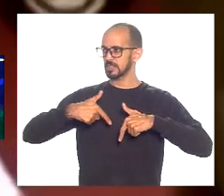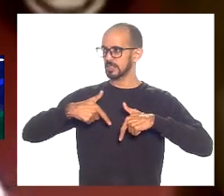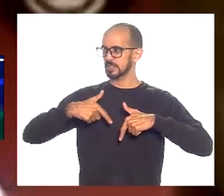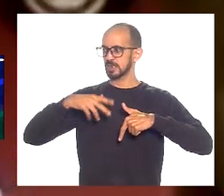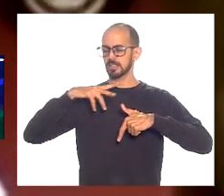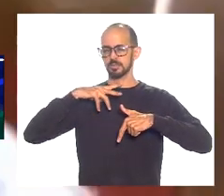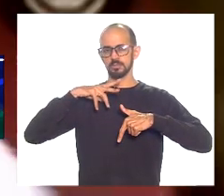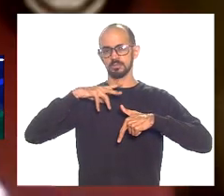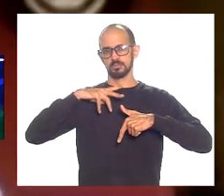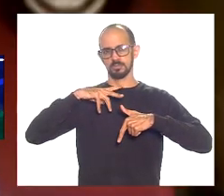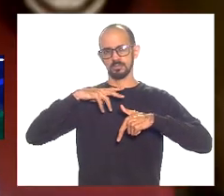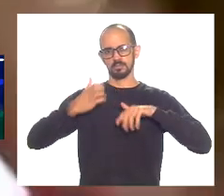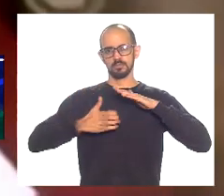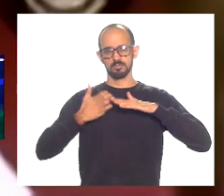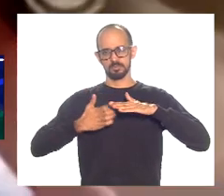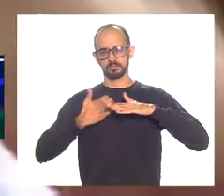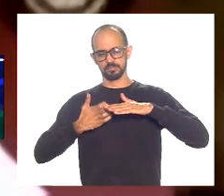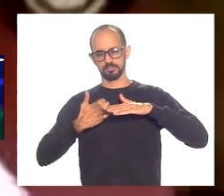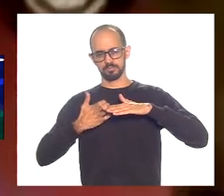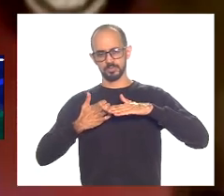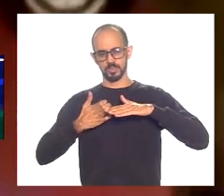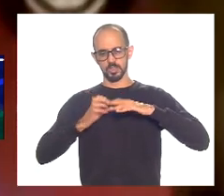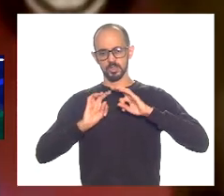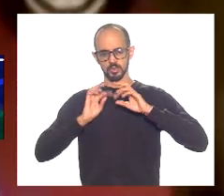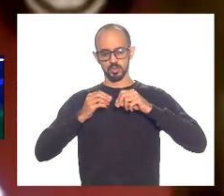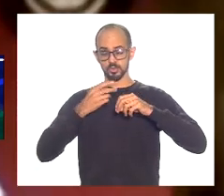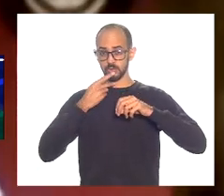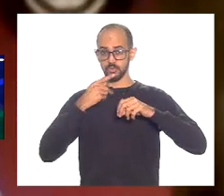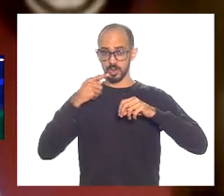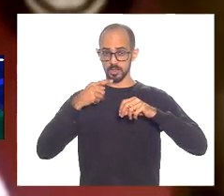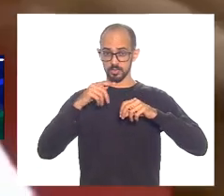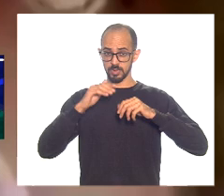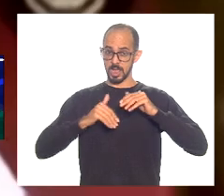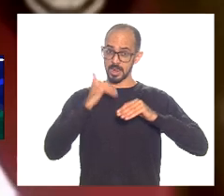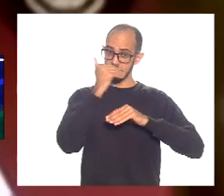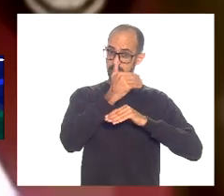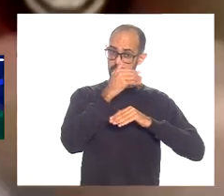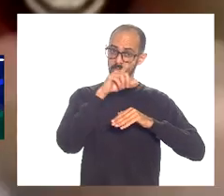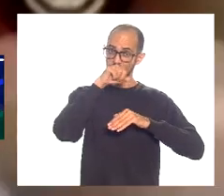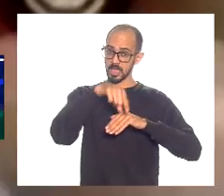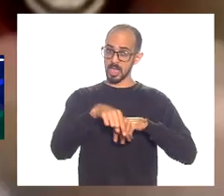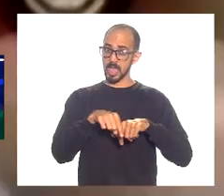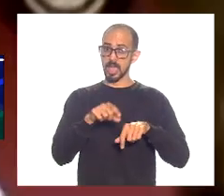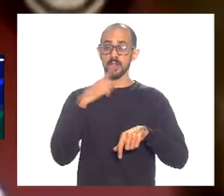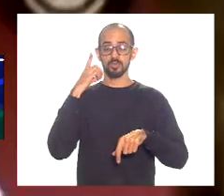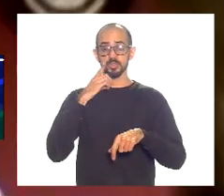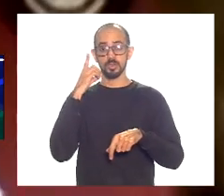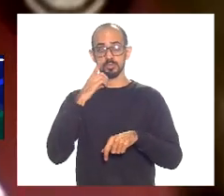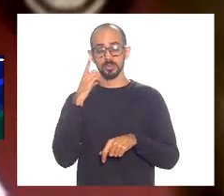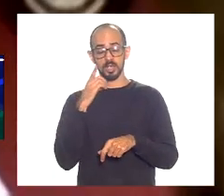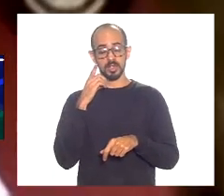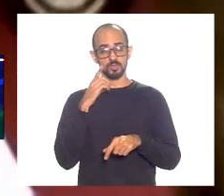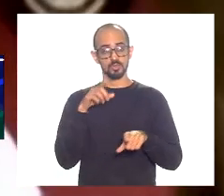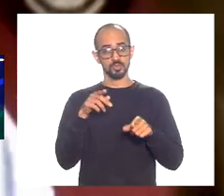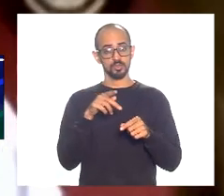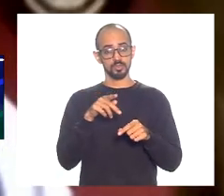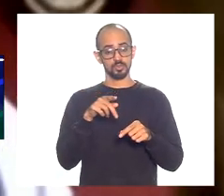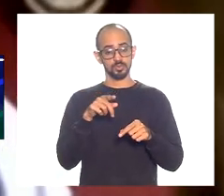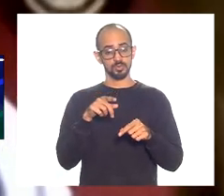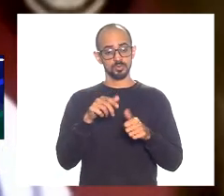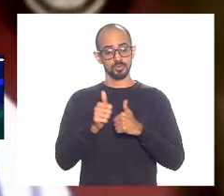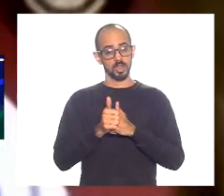falando, além da iniciativa privada, são justamente os parlamentares